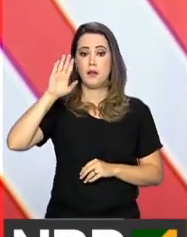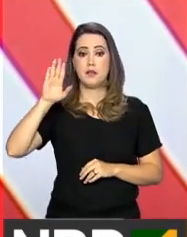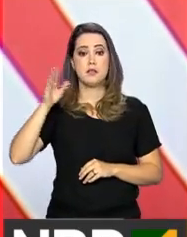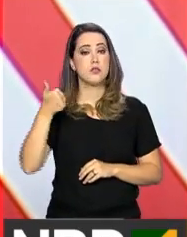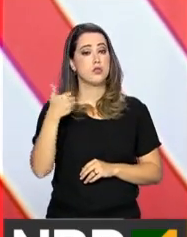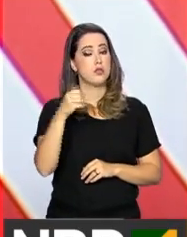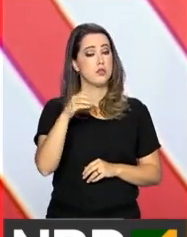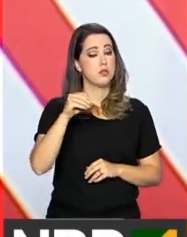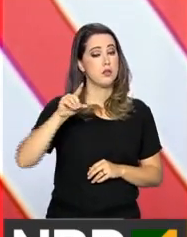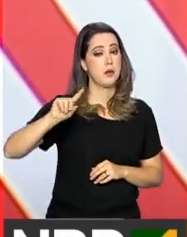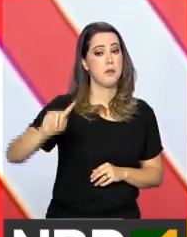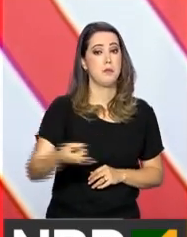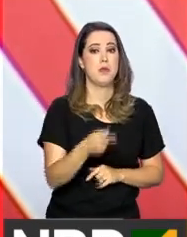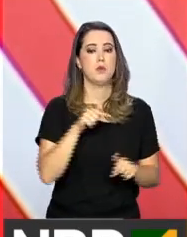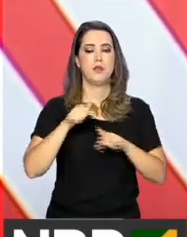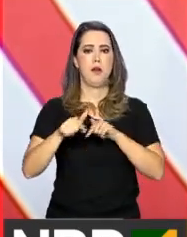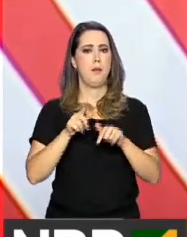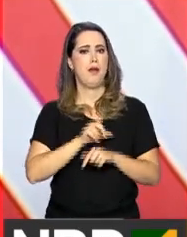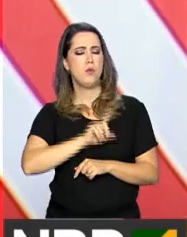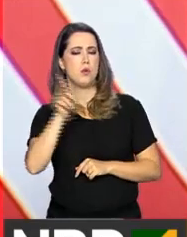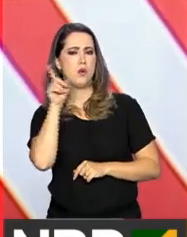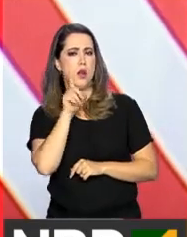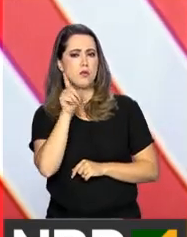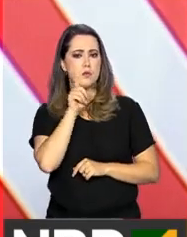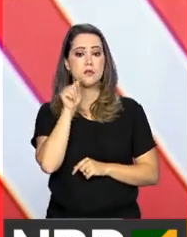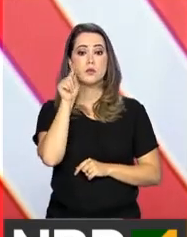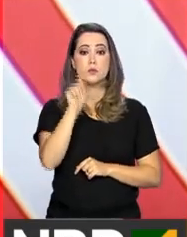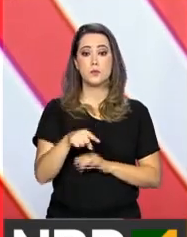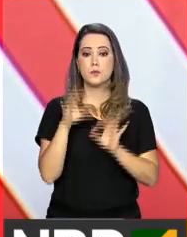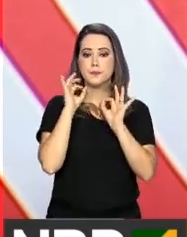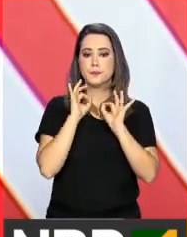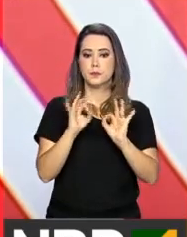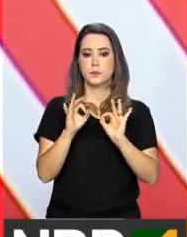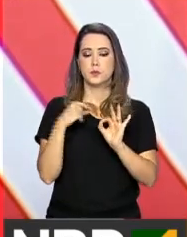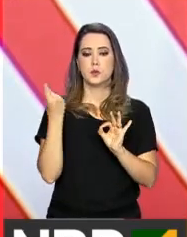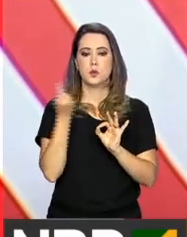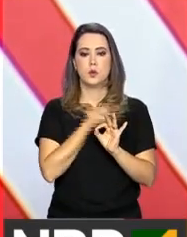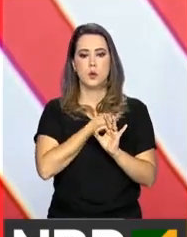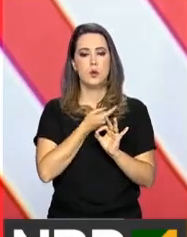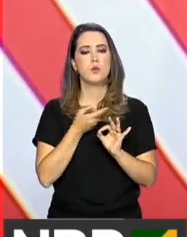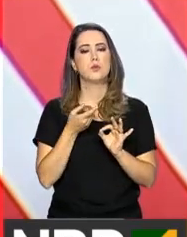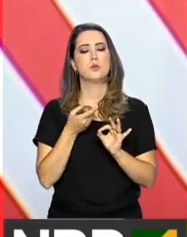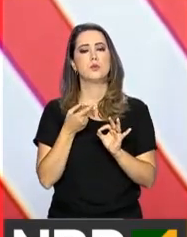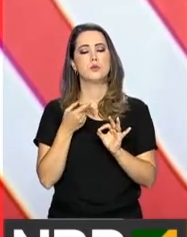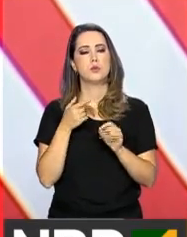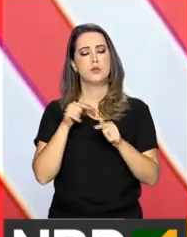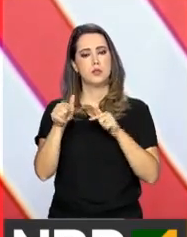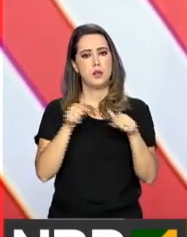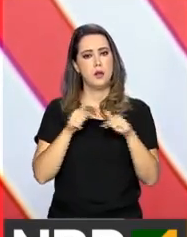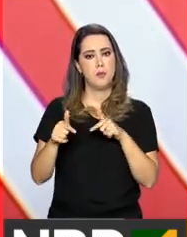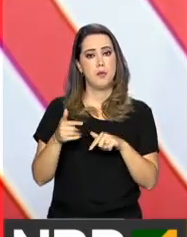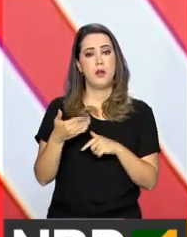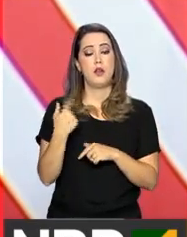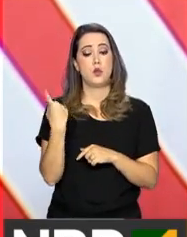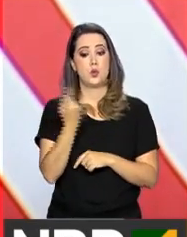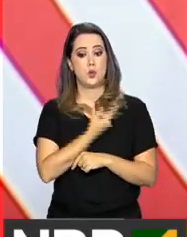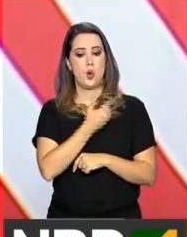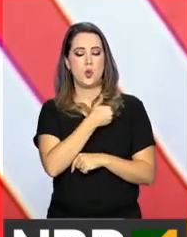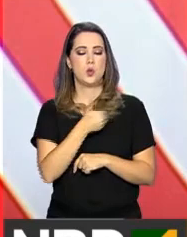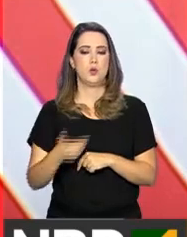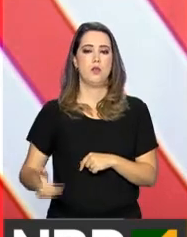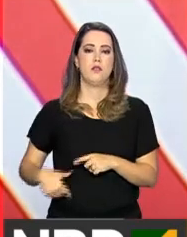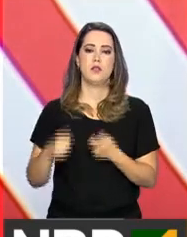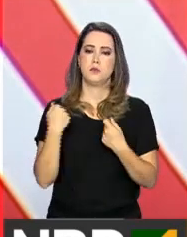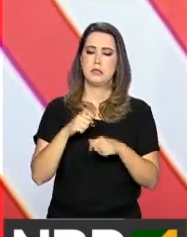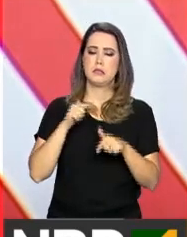empregos. Essa é a sólida base sobre a qual os governos nossos